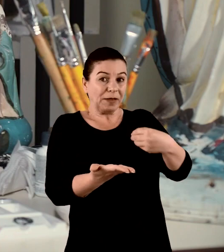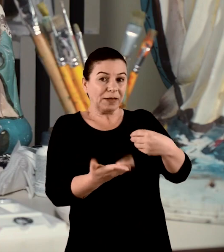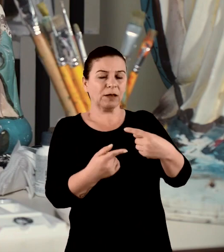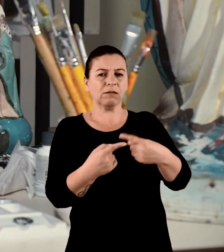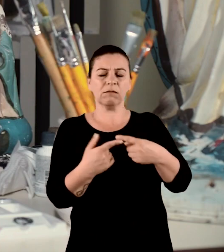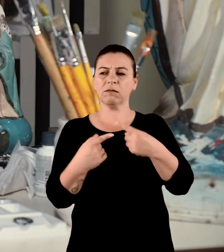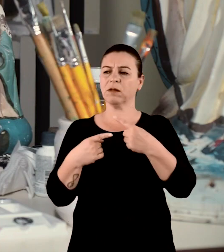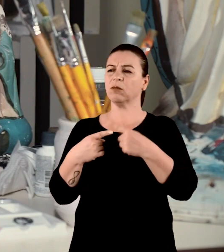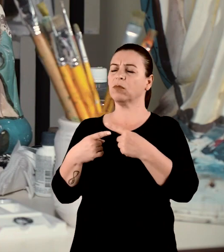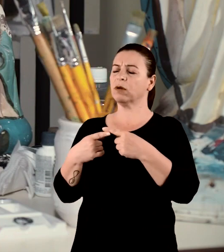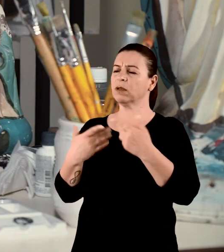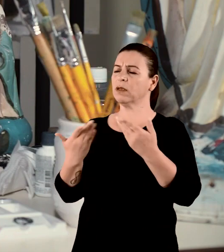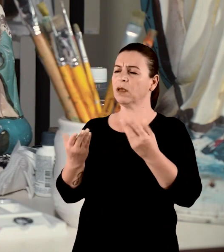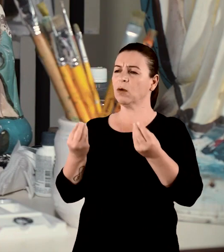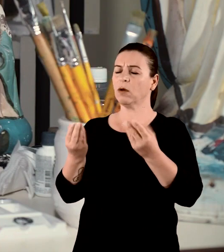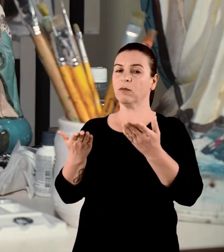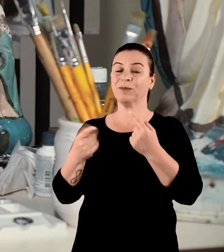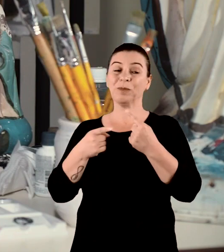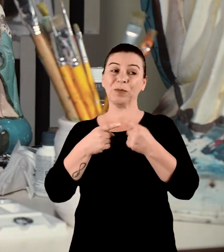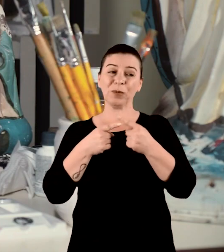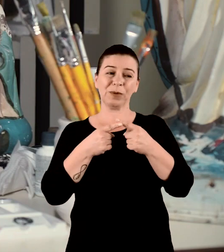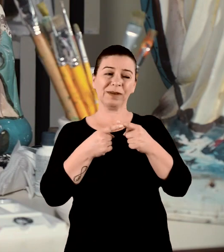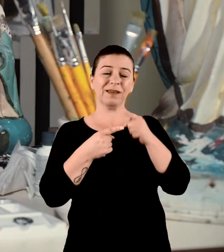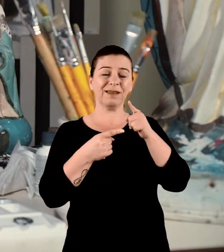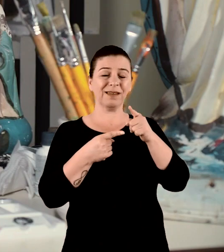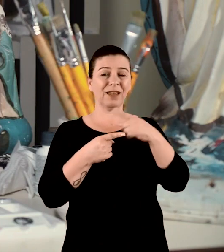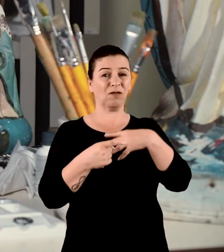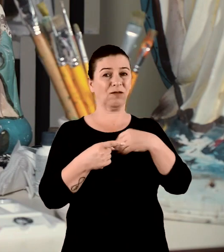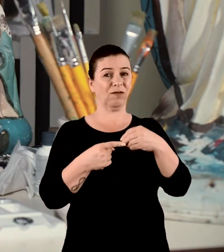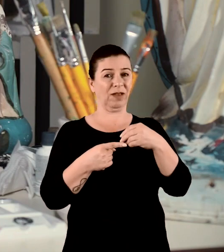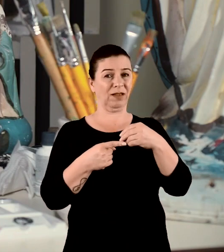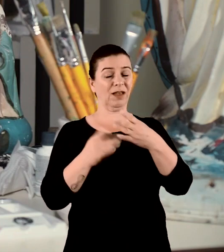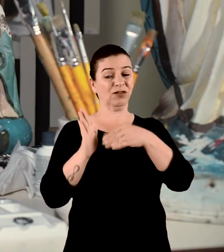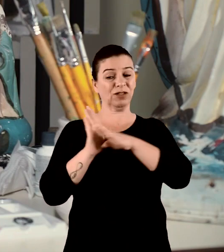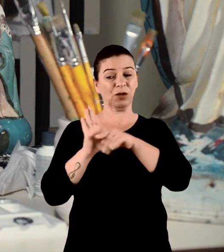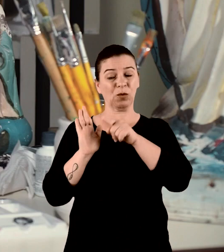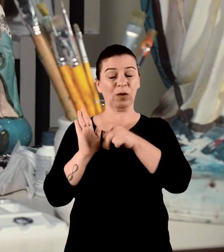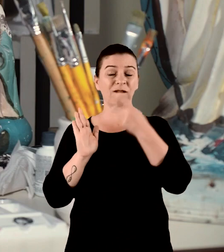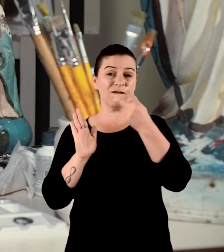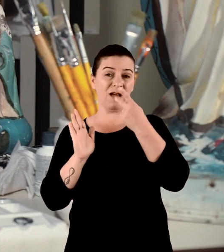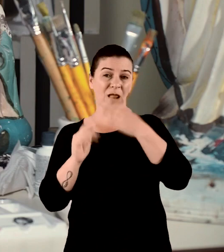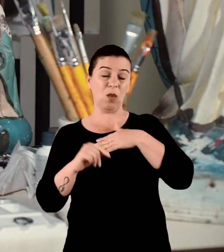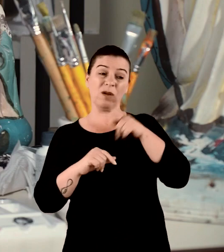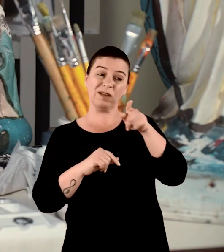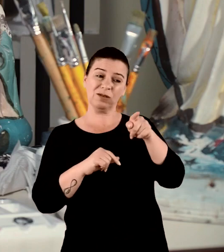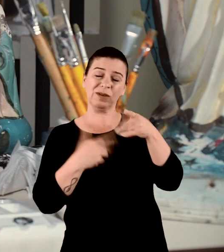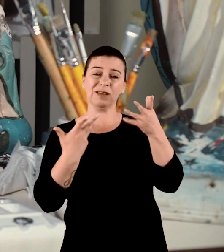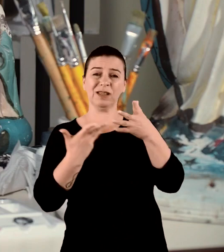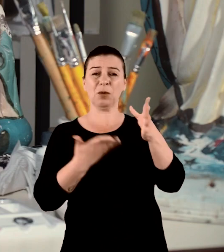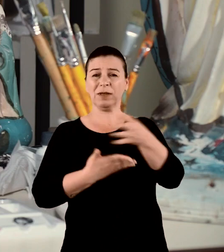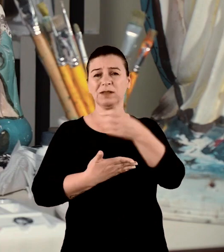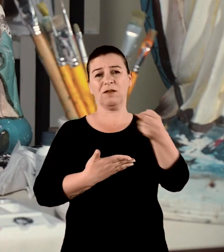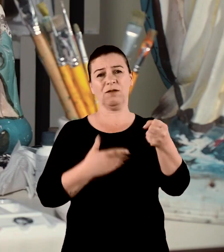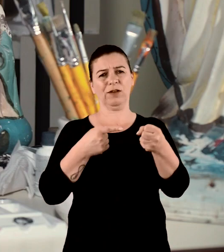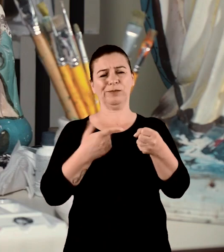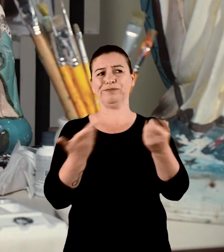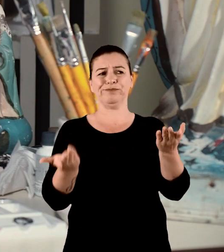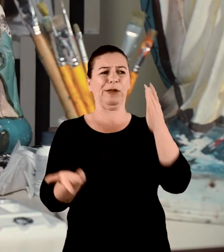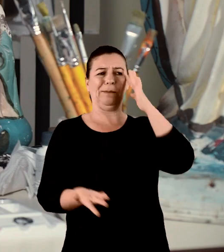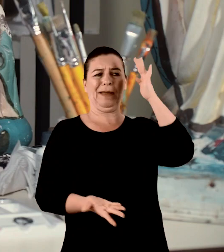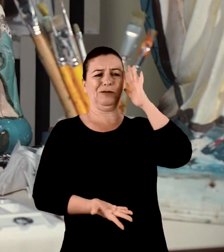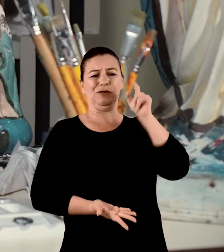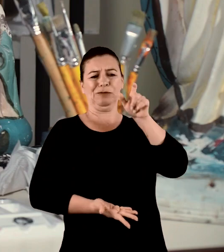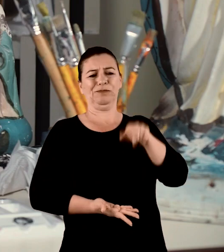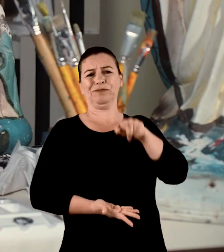a minha filha, tá? Eu falei, mas por quê? Como assim? Não, porque ela veio me dizer que a senhora queria